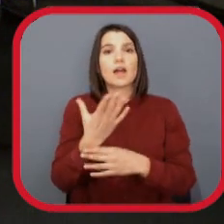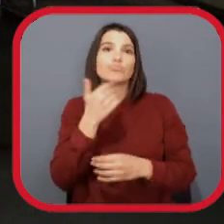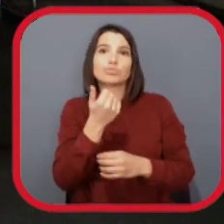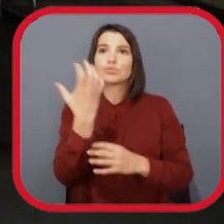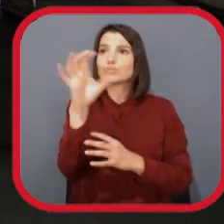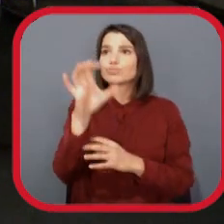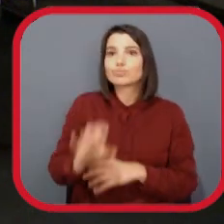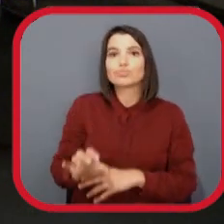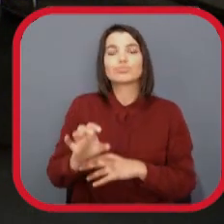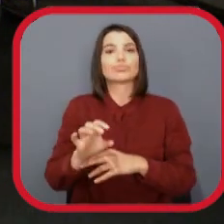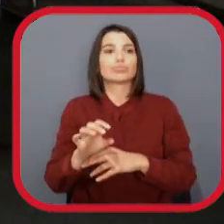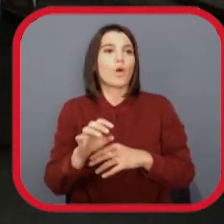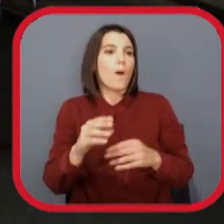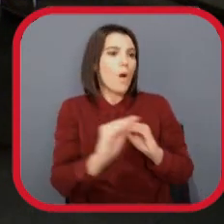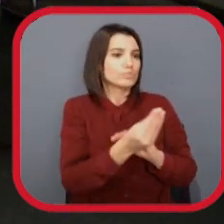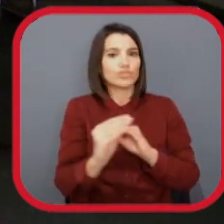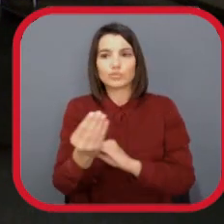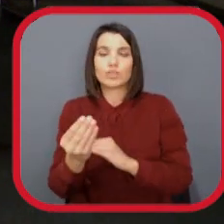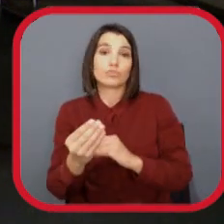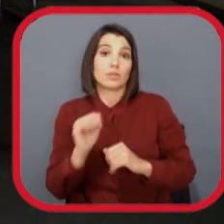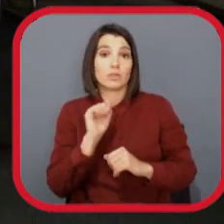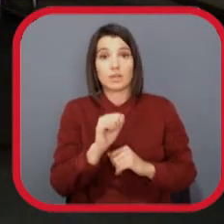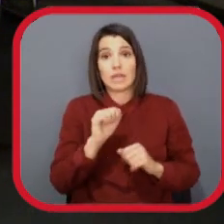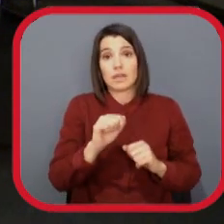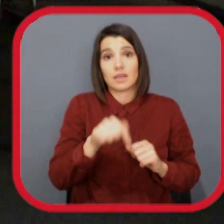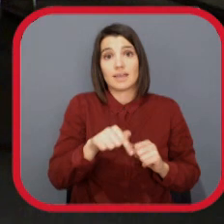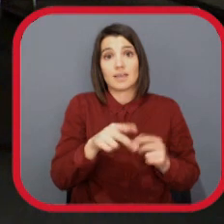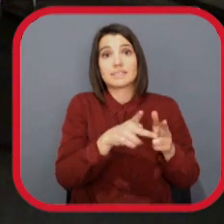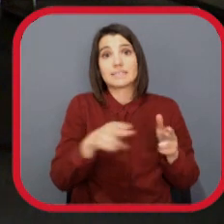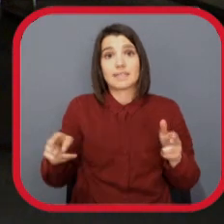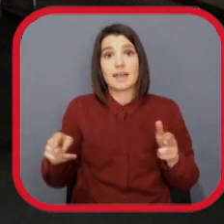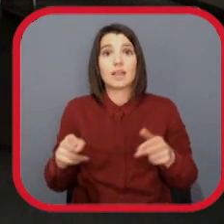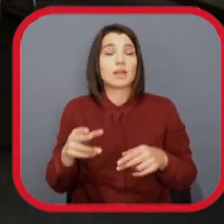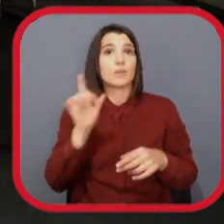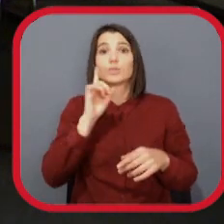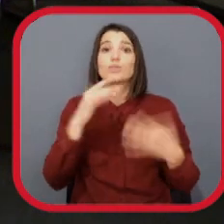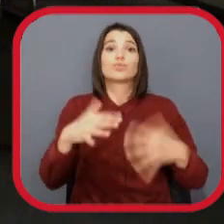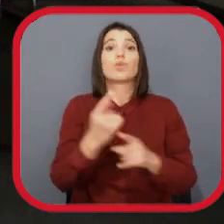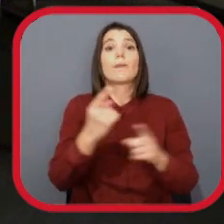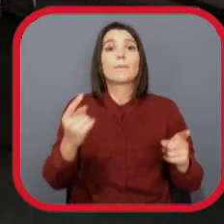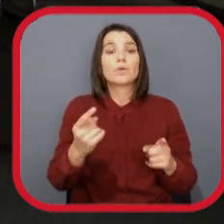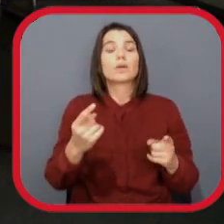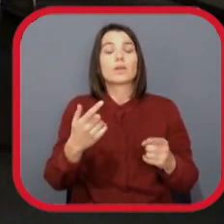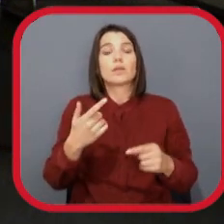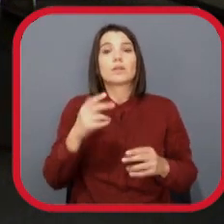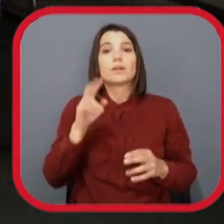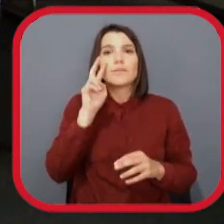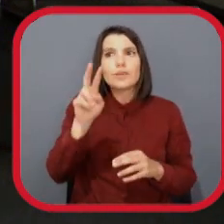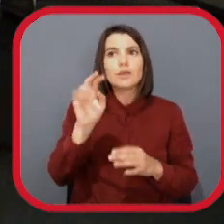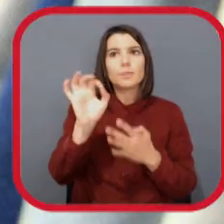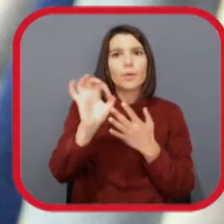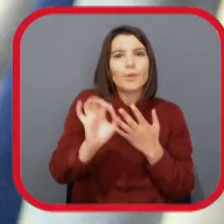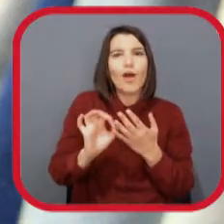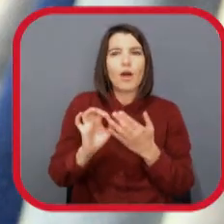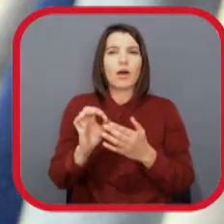decoração como a utilização dos adereços. Os adereços, numa série como foi, são peças-chave, porque uma pessoa vai ver